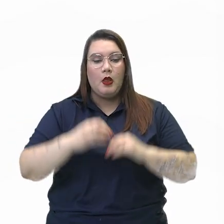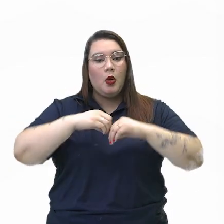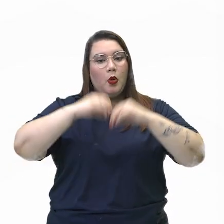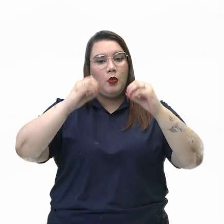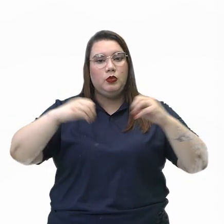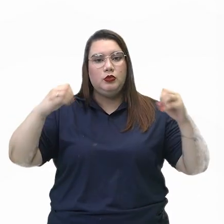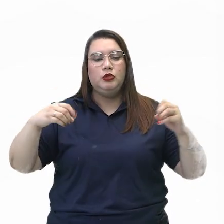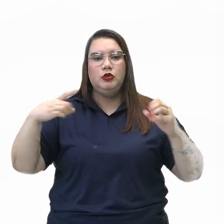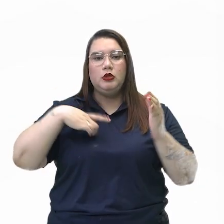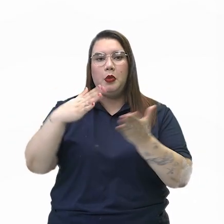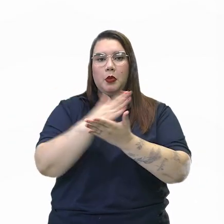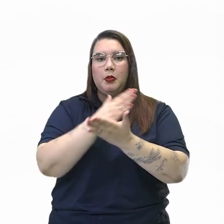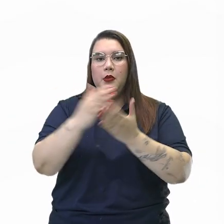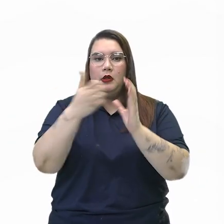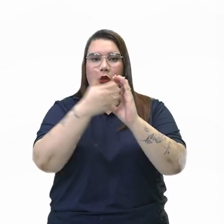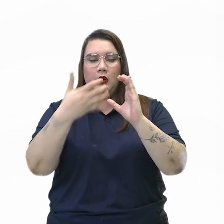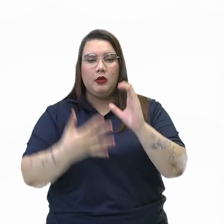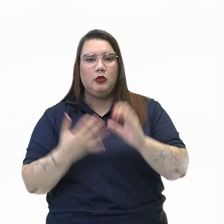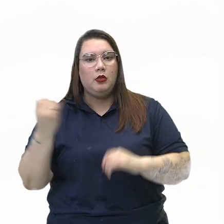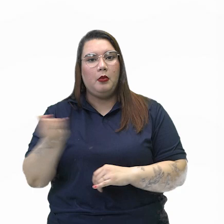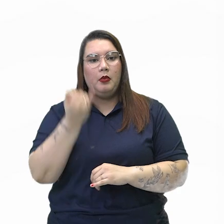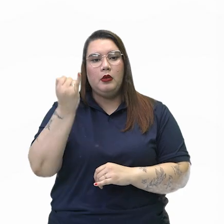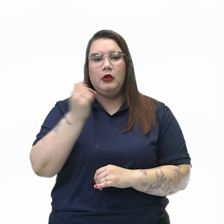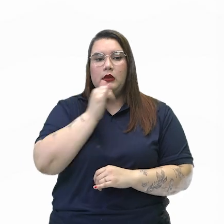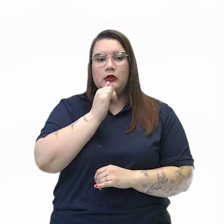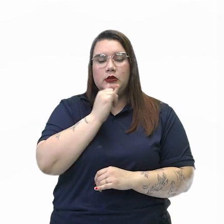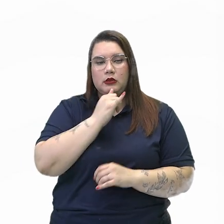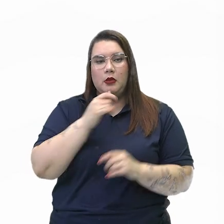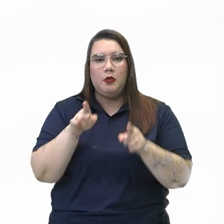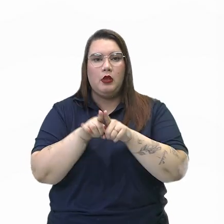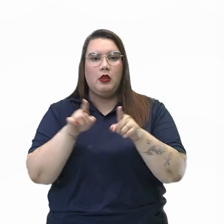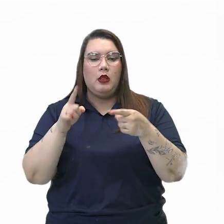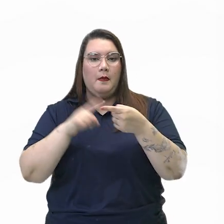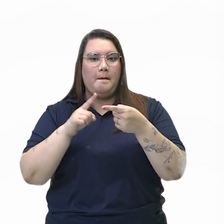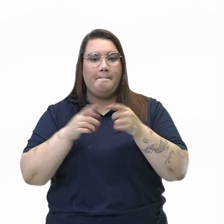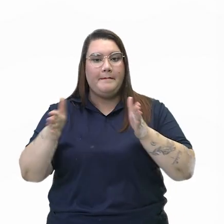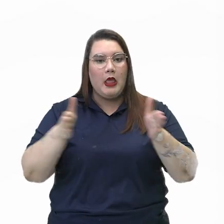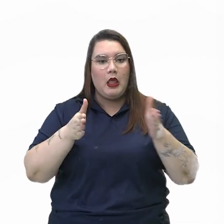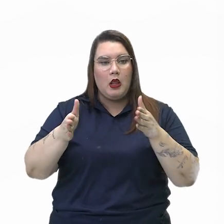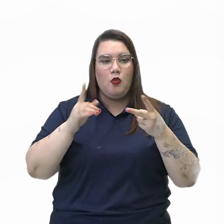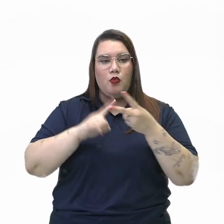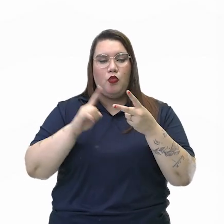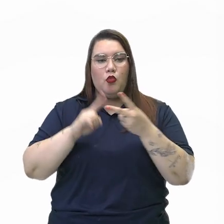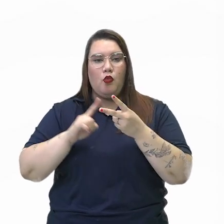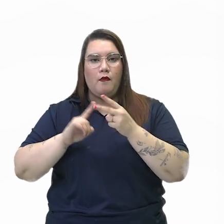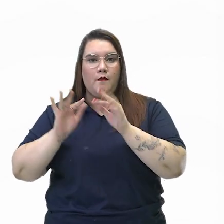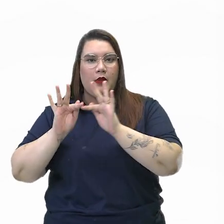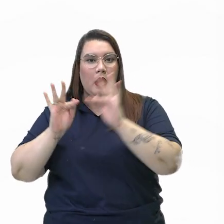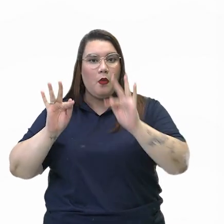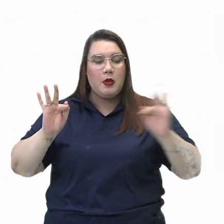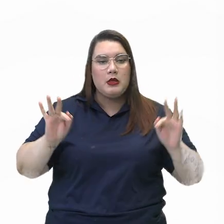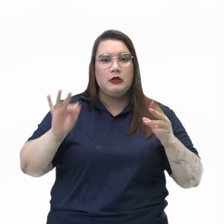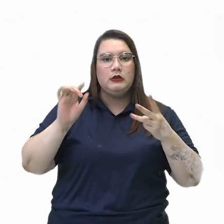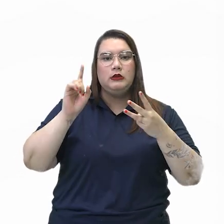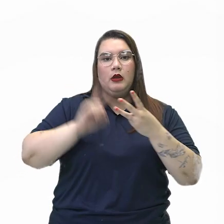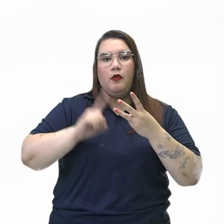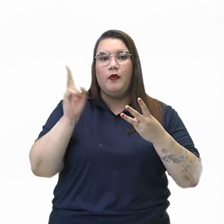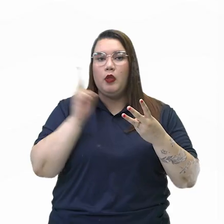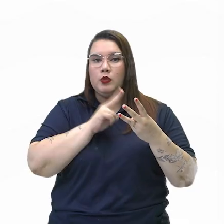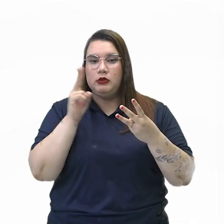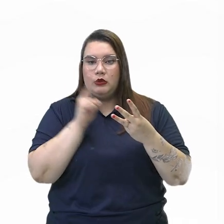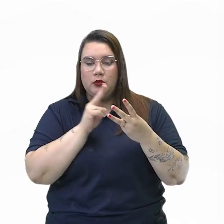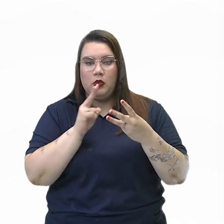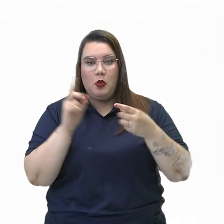algumas características importantes, como período, frequência e também velocidade. Nós chamamos